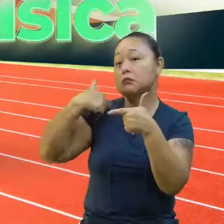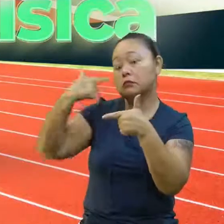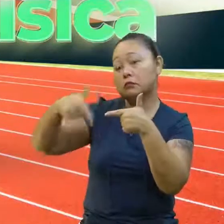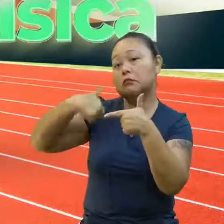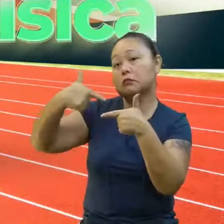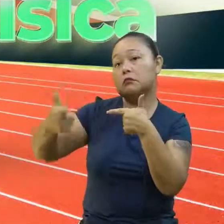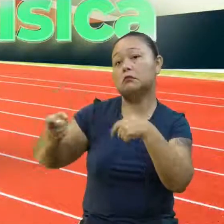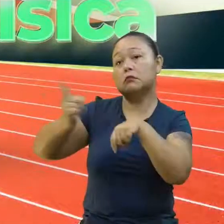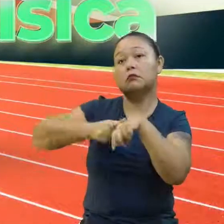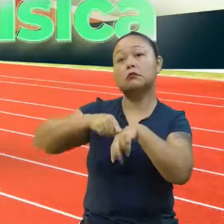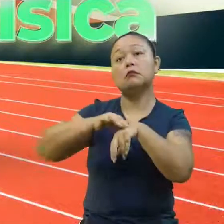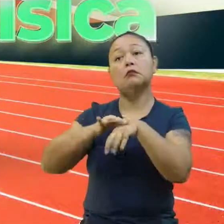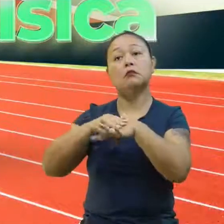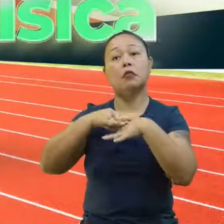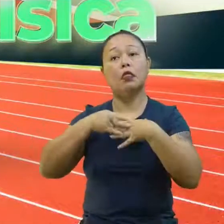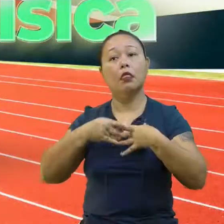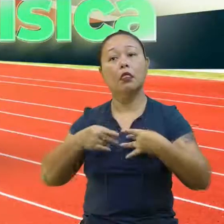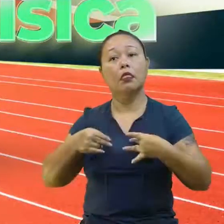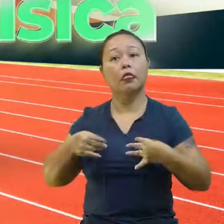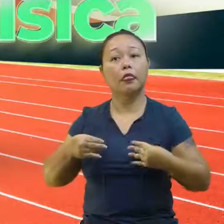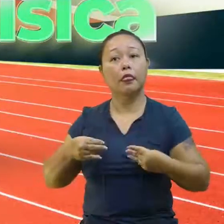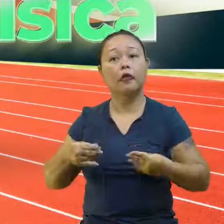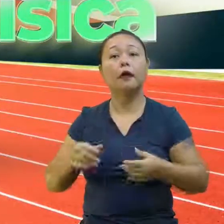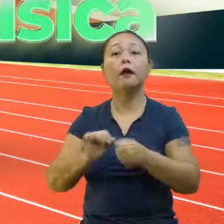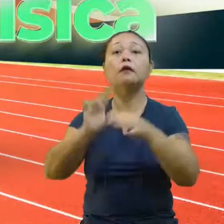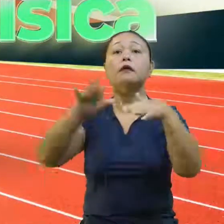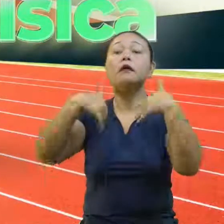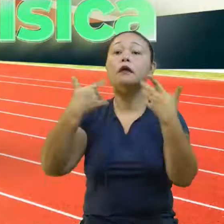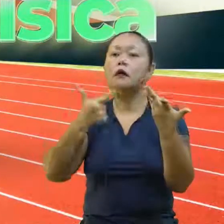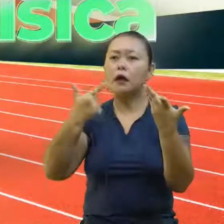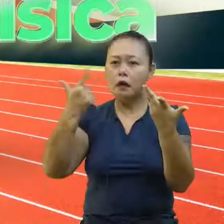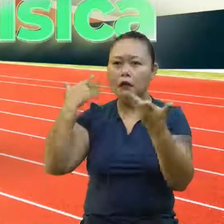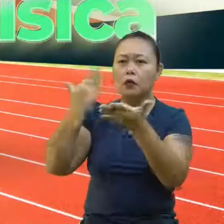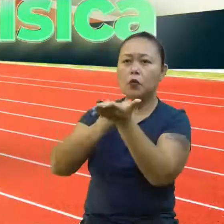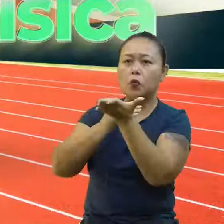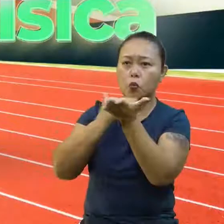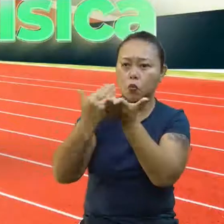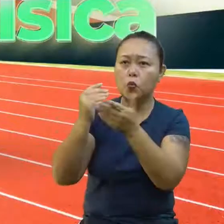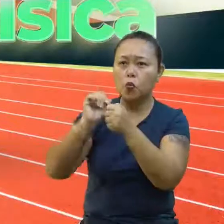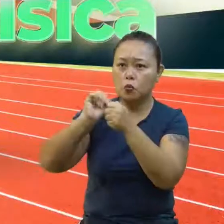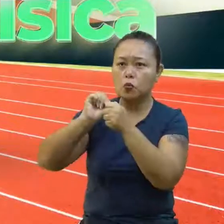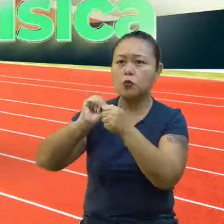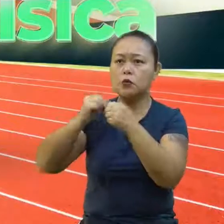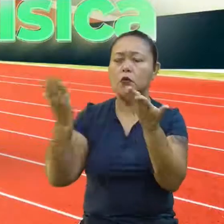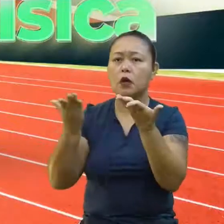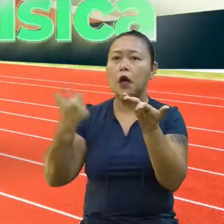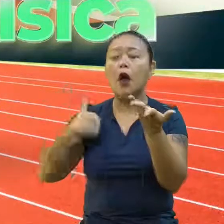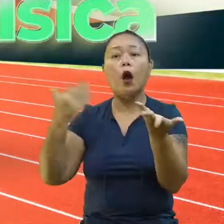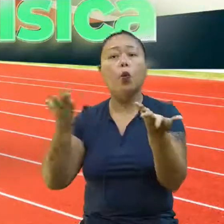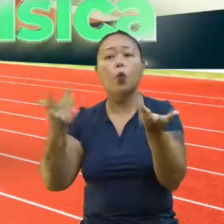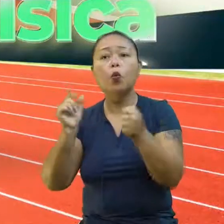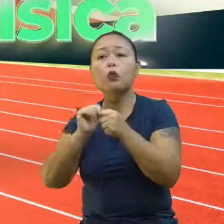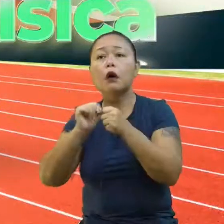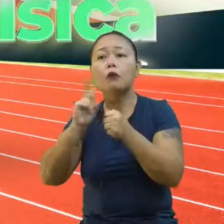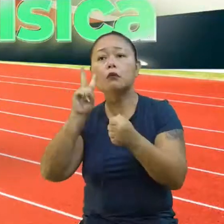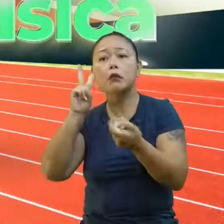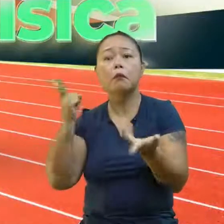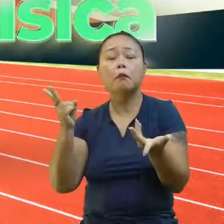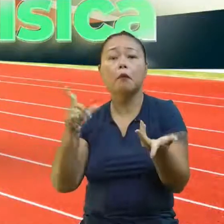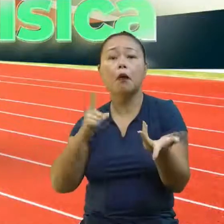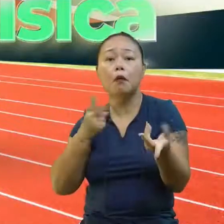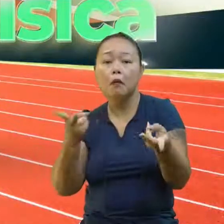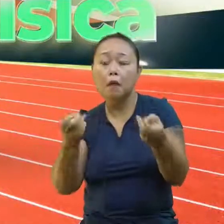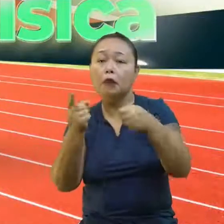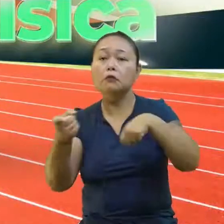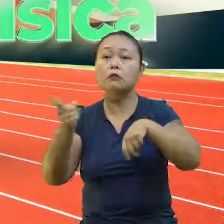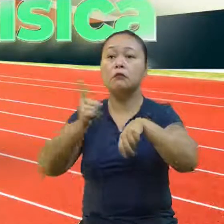doença crônico-degenerativa. Lembra que no início da aula eu falei que está sendo muito comum a gente ter casos de doenças crônico-degenerativas